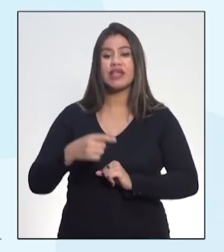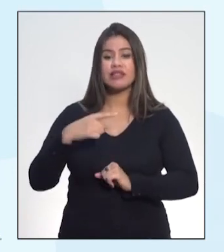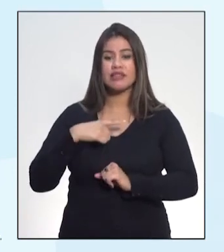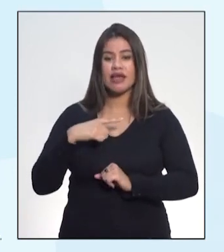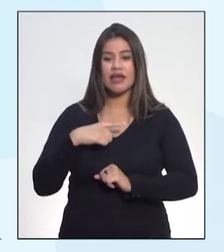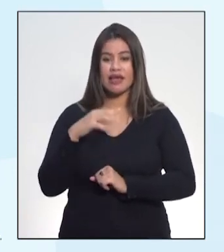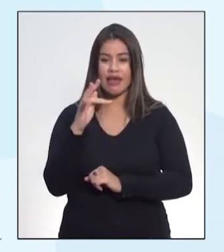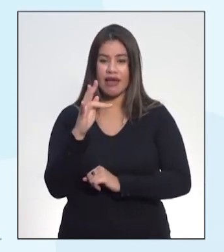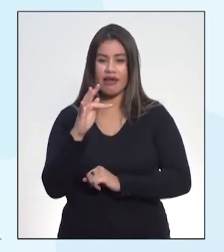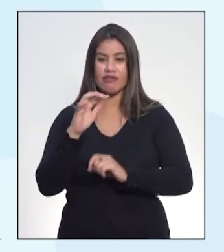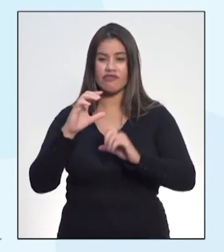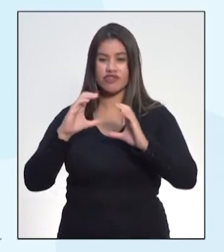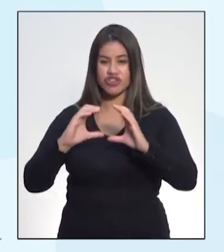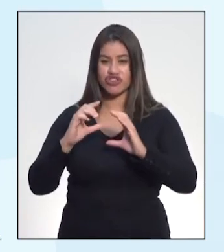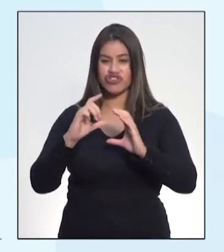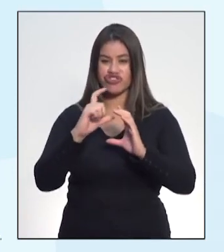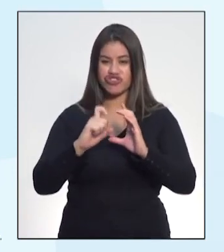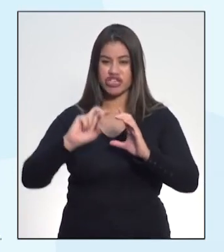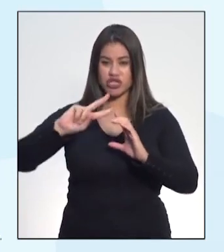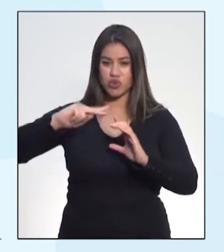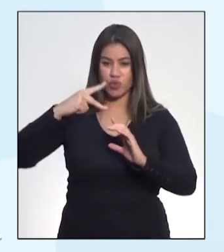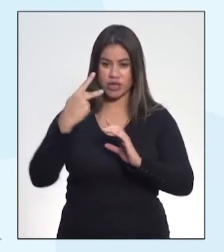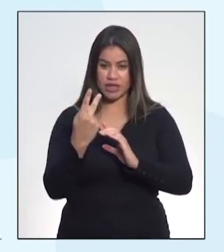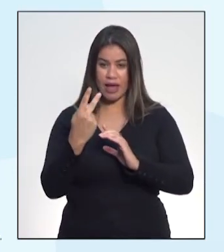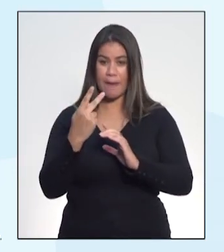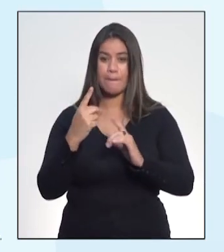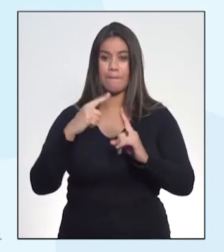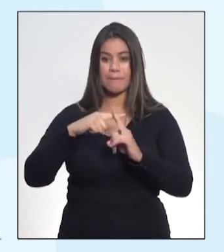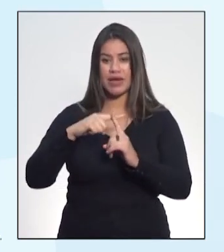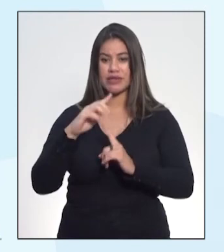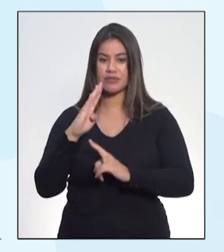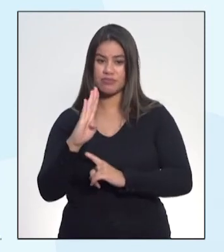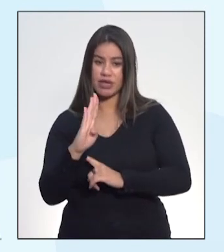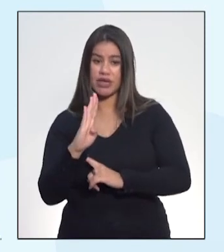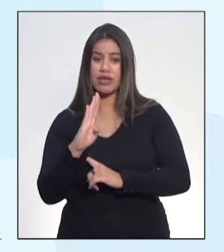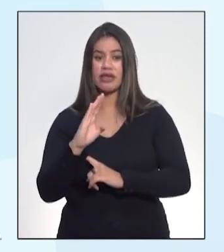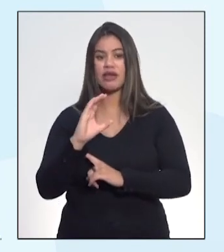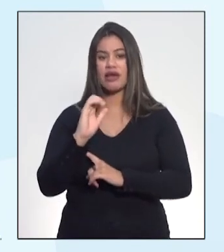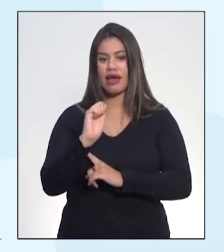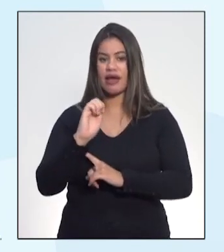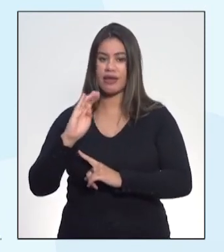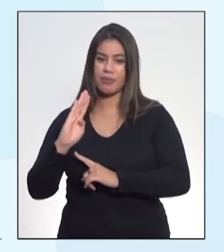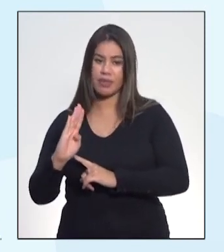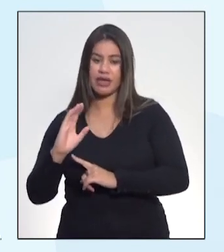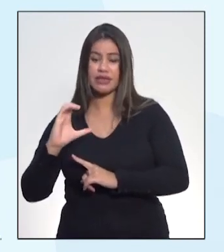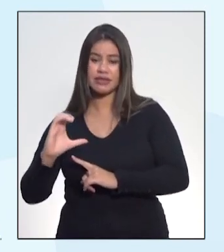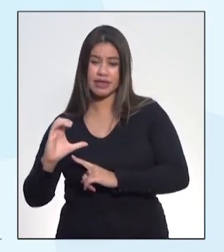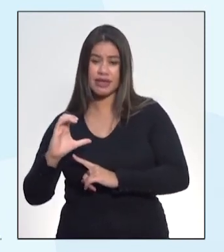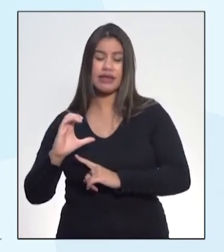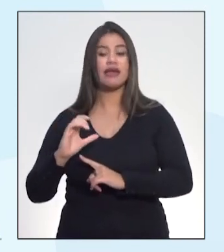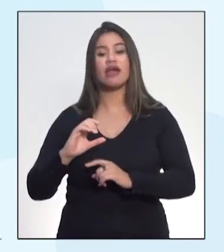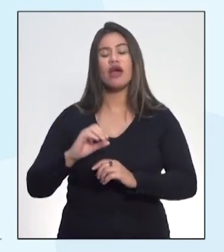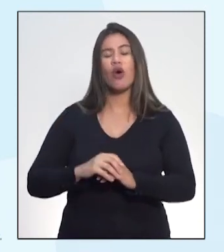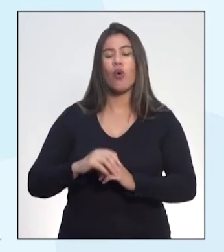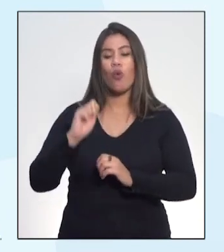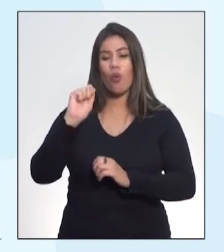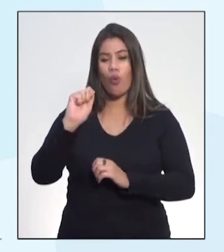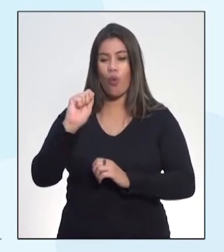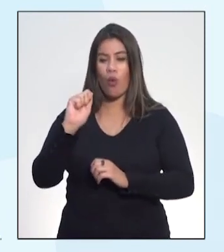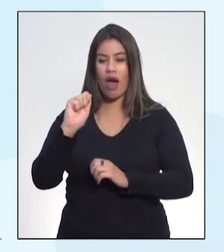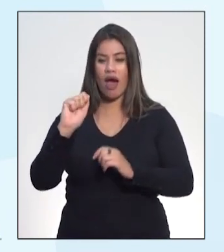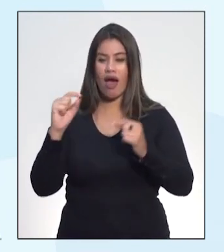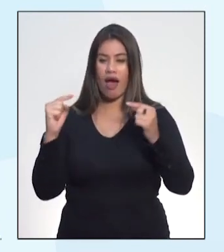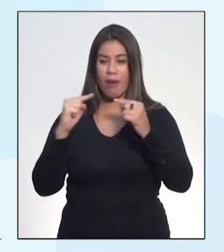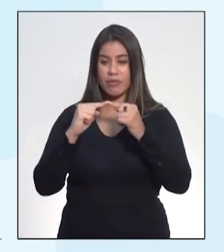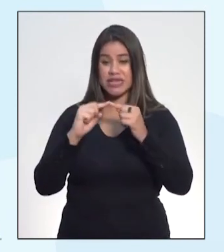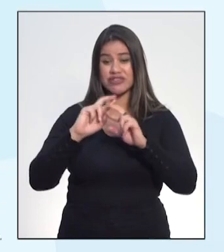c, onde a, b e c são os coeficientes, que vocês já sabem disso, né? Que o A tem que ser diferente de 0, senão não seria do segundo